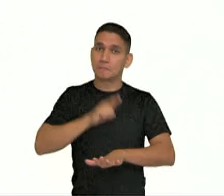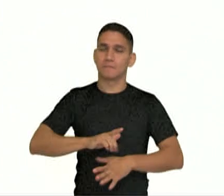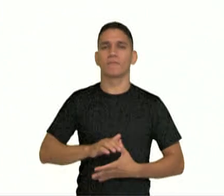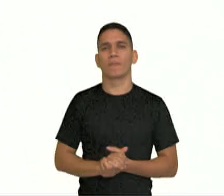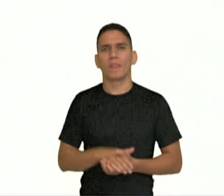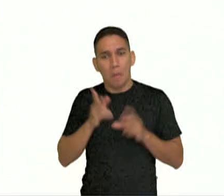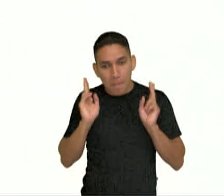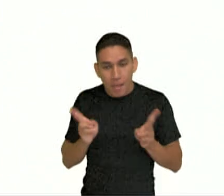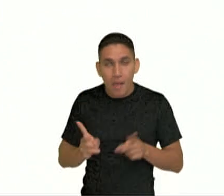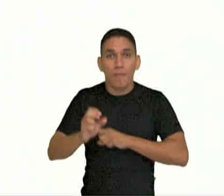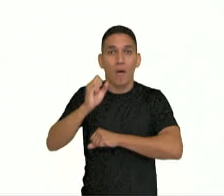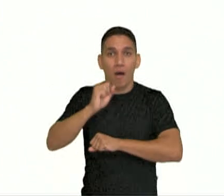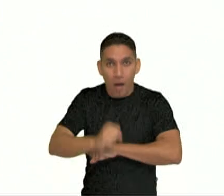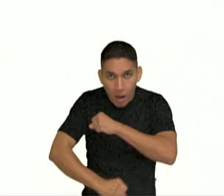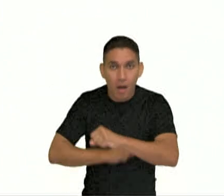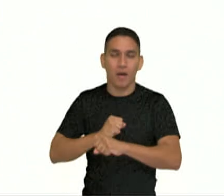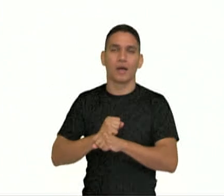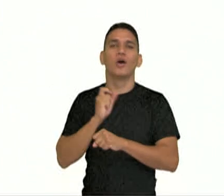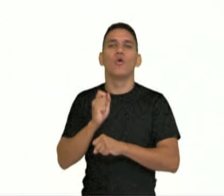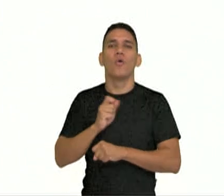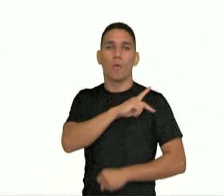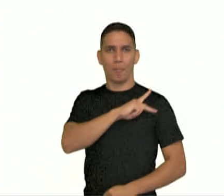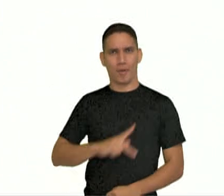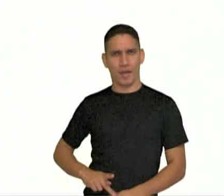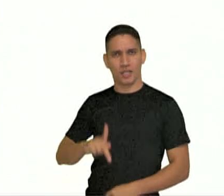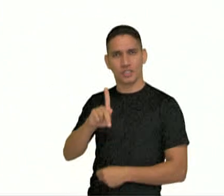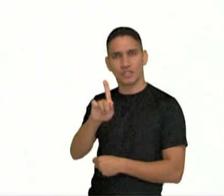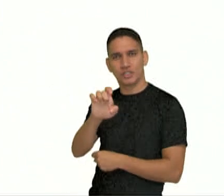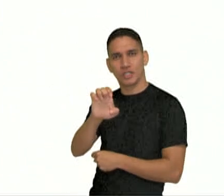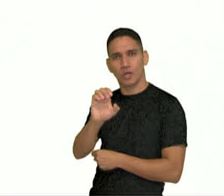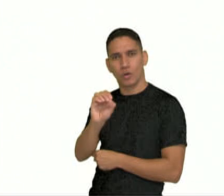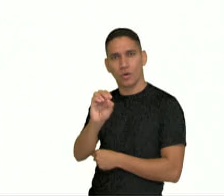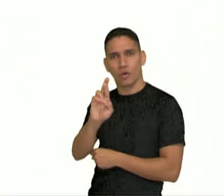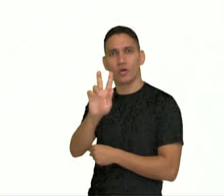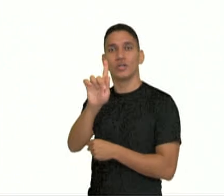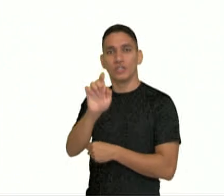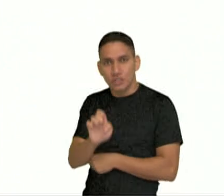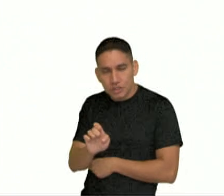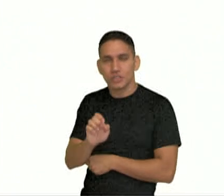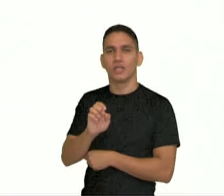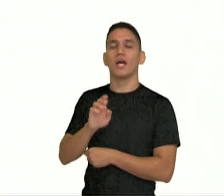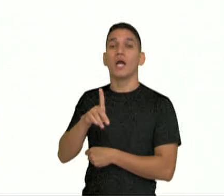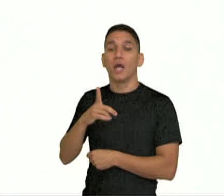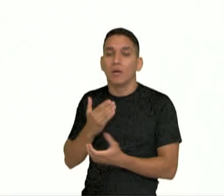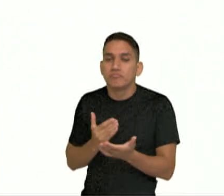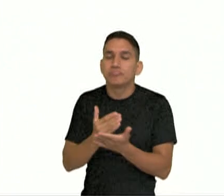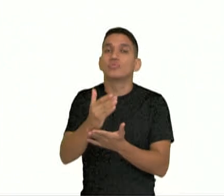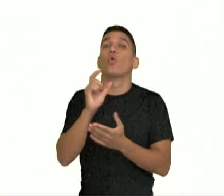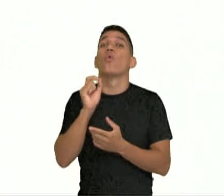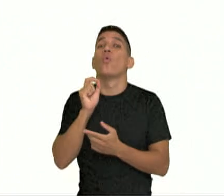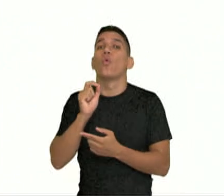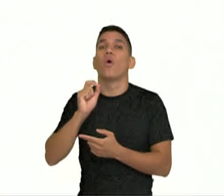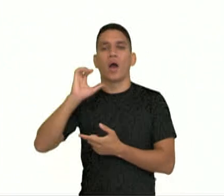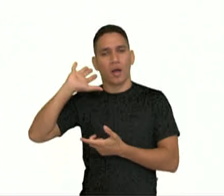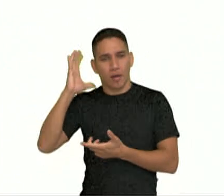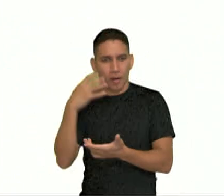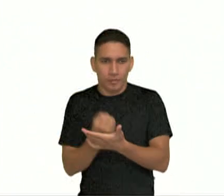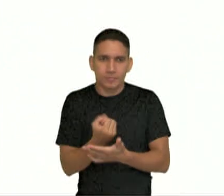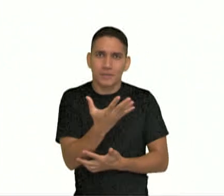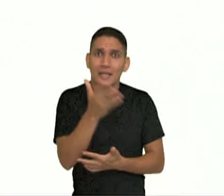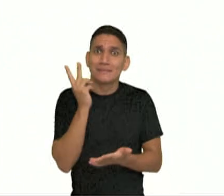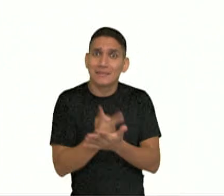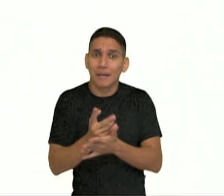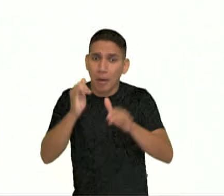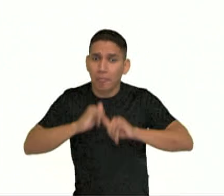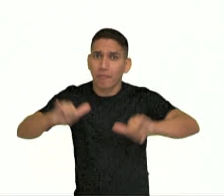o então presidente dos Estados Unidos, o George Bush, passou a disponibilizar suas transmissões semanais